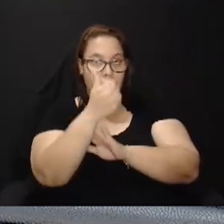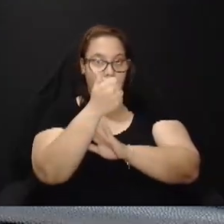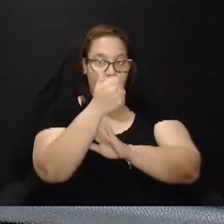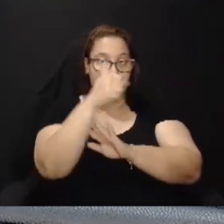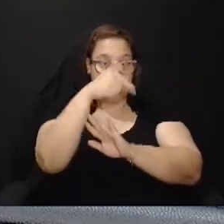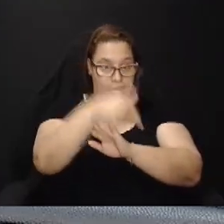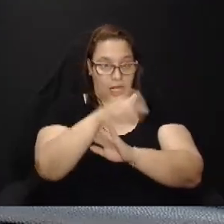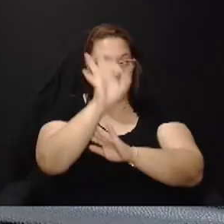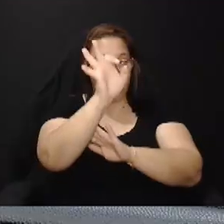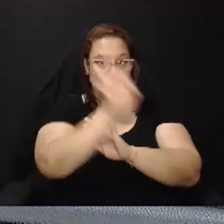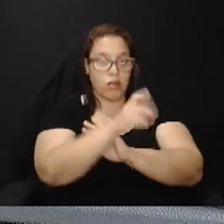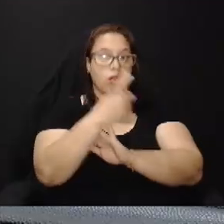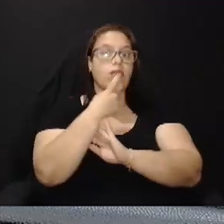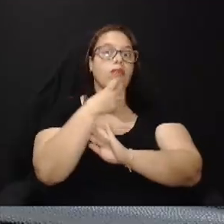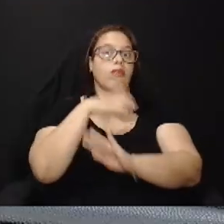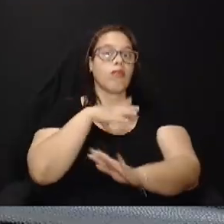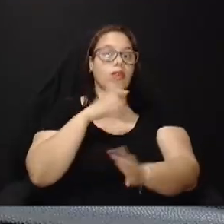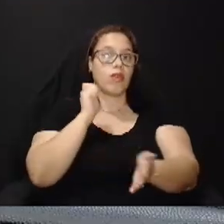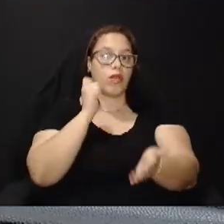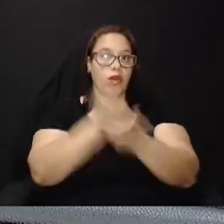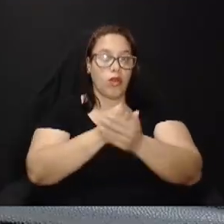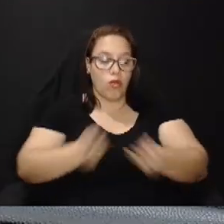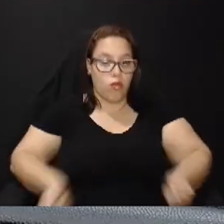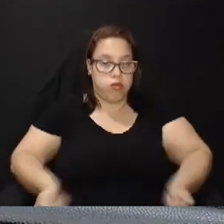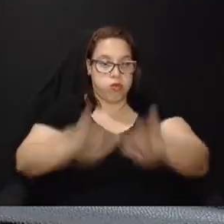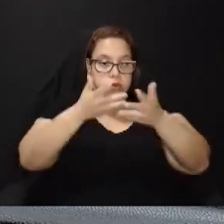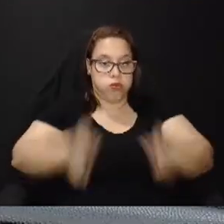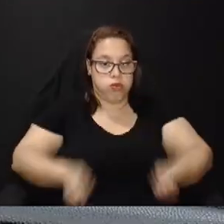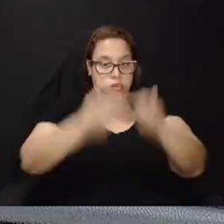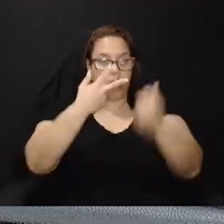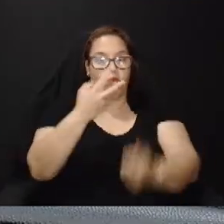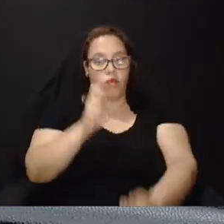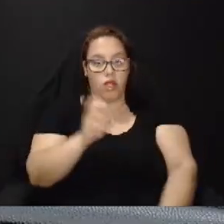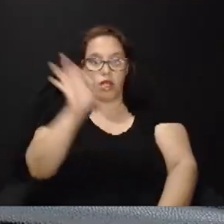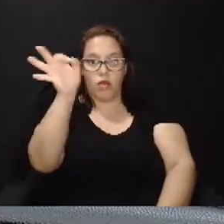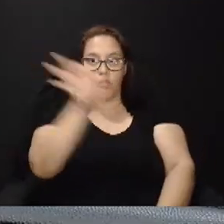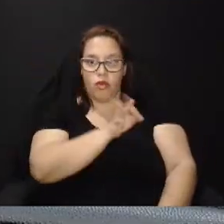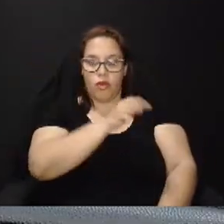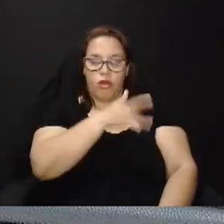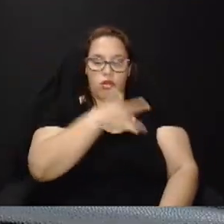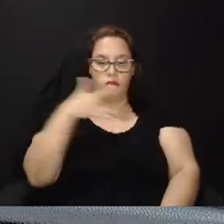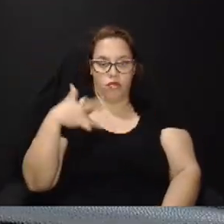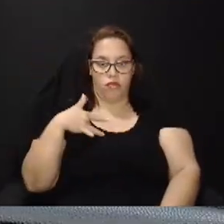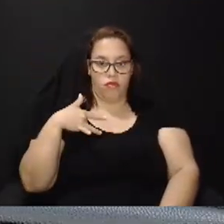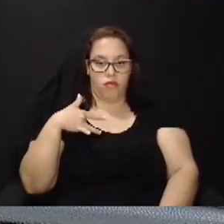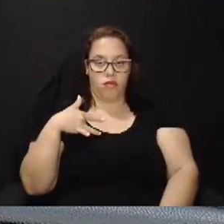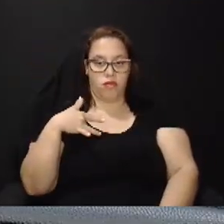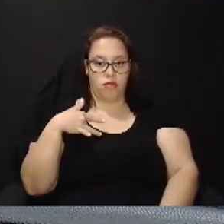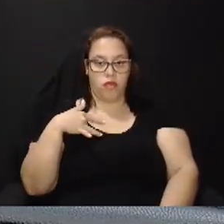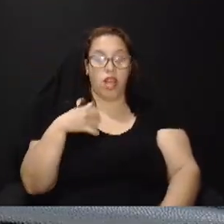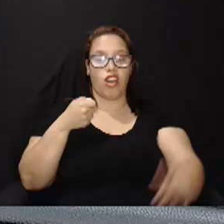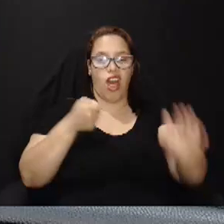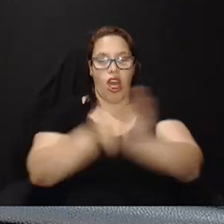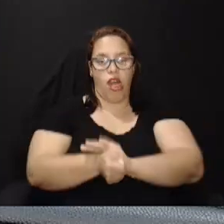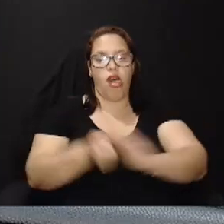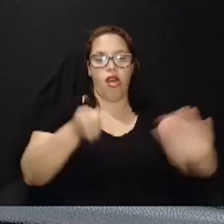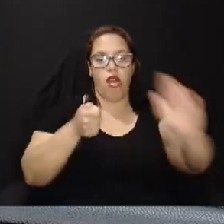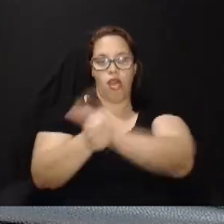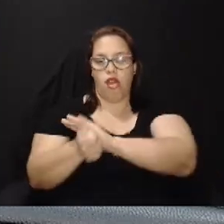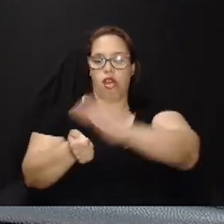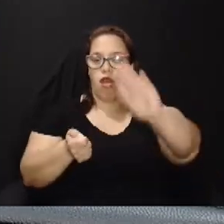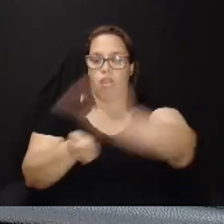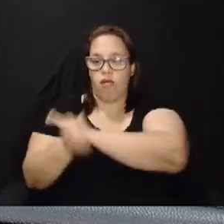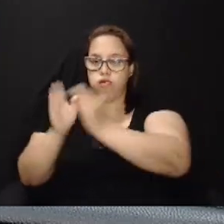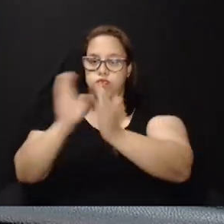cidade de Campinas gasta em média 24%, quase 25% com a saúde. Então você vê que a gente está investindo, a cidade investe, mas tem muita coisa para